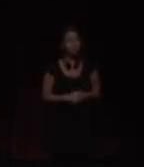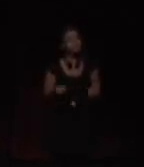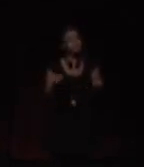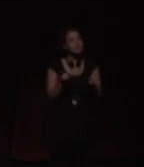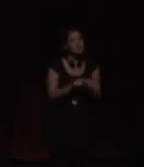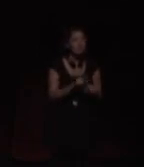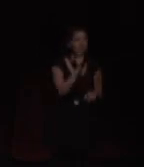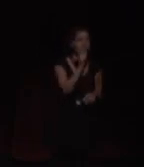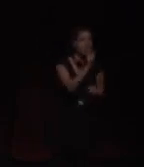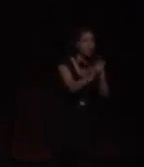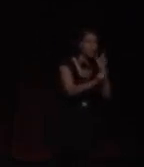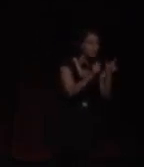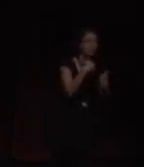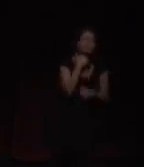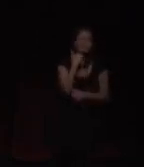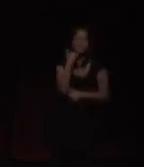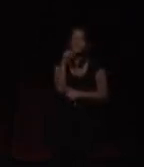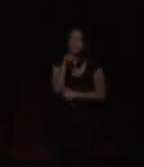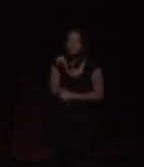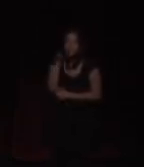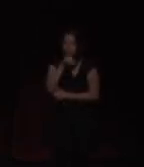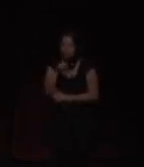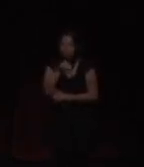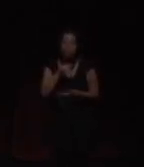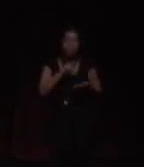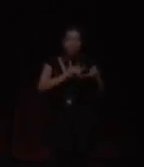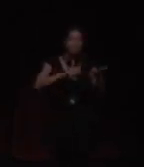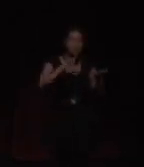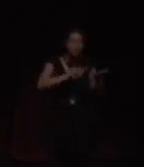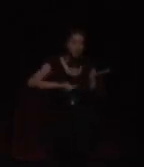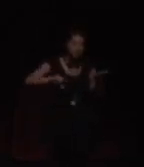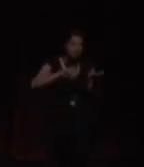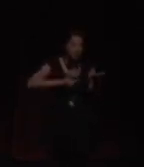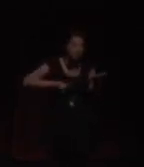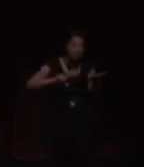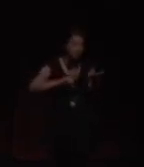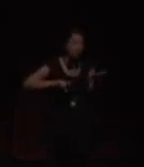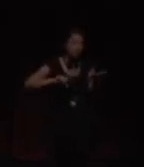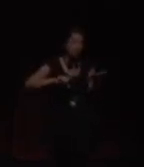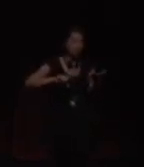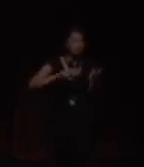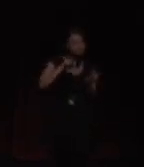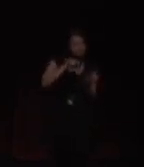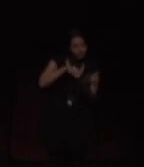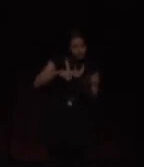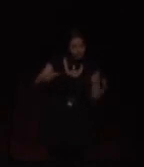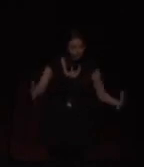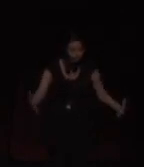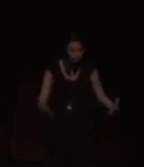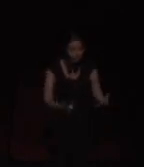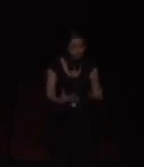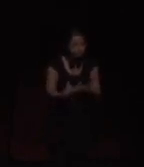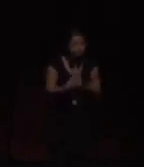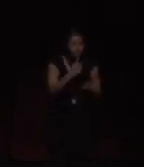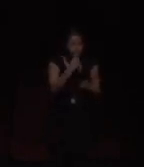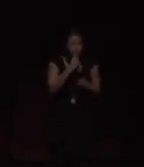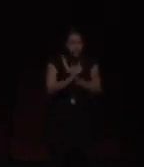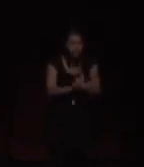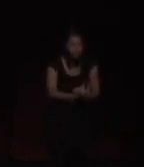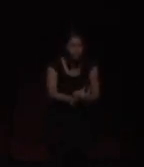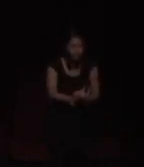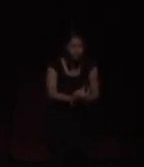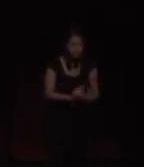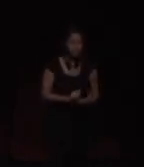da voz e da literatura como alimento fundamental de acolhimento, formadores de afetos